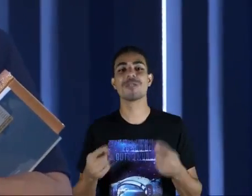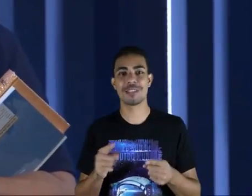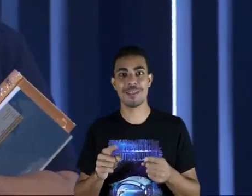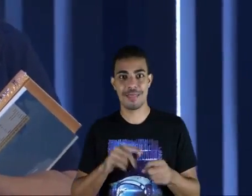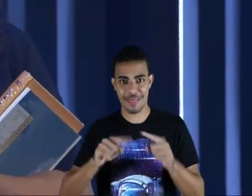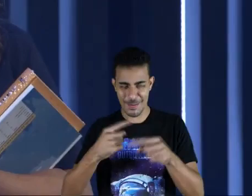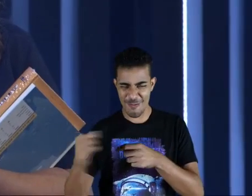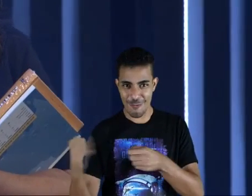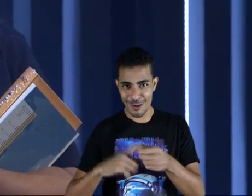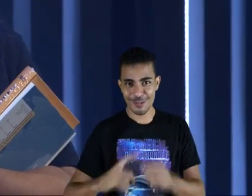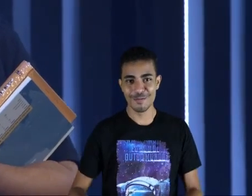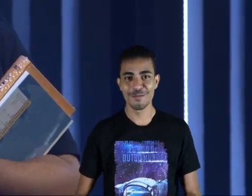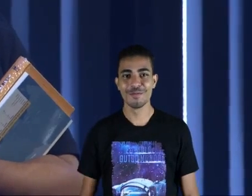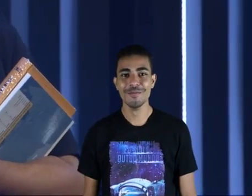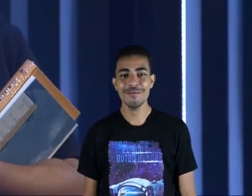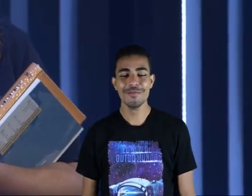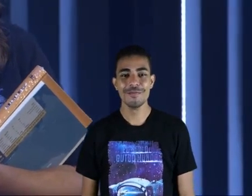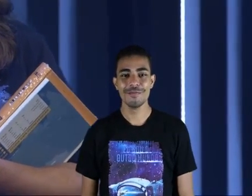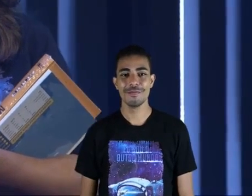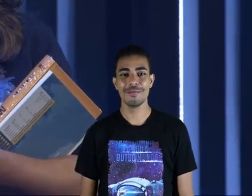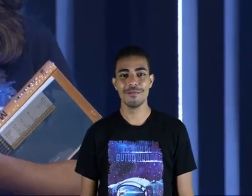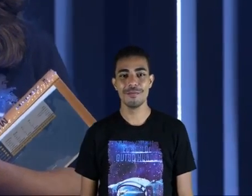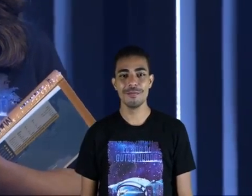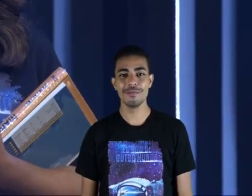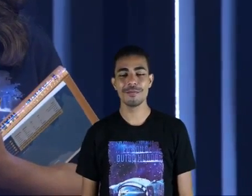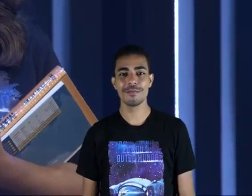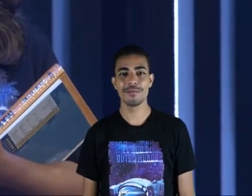gente volta depois.